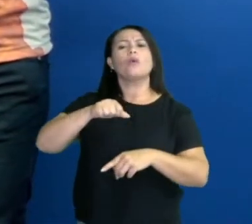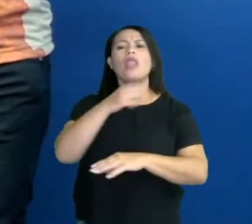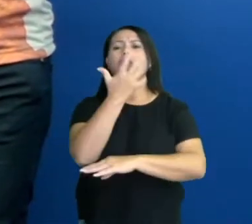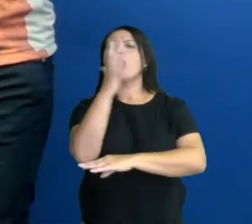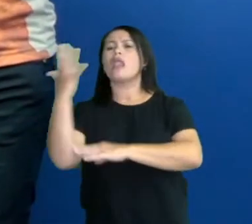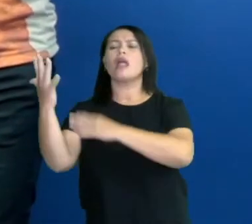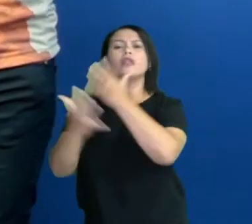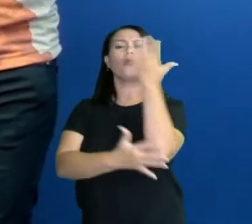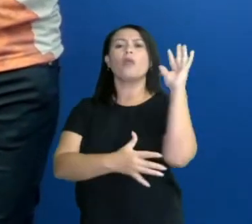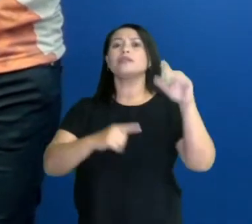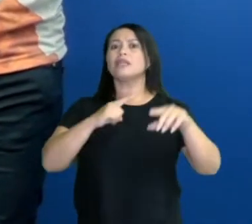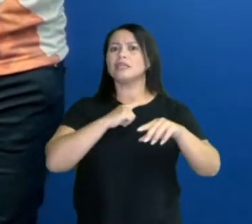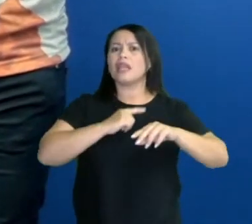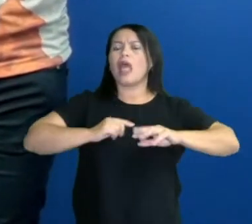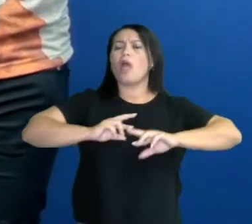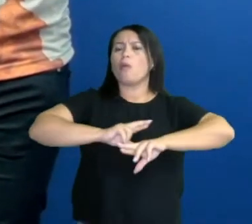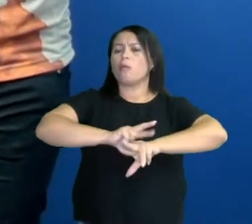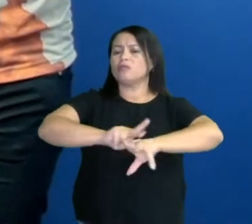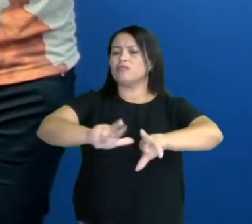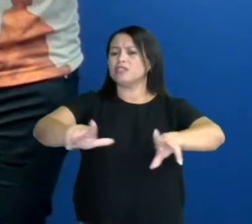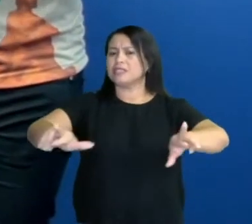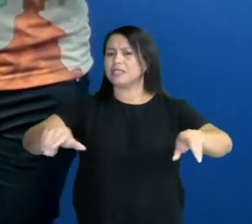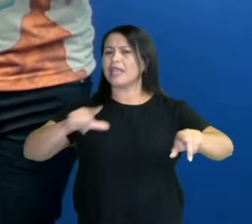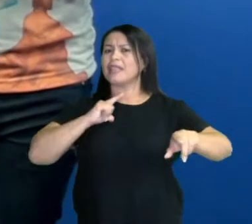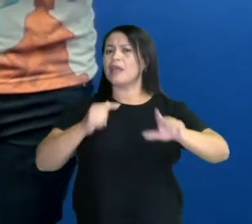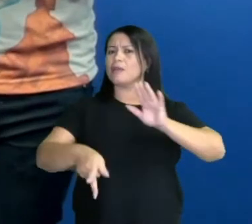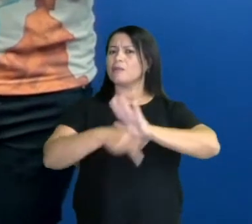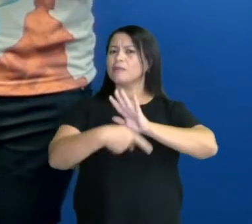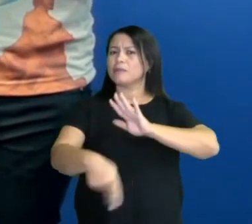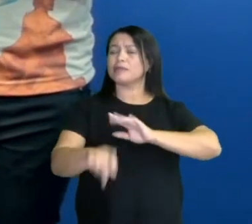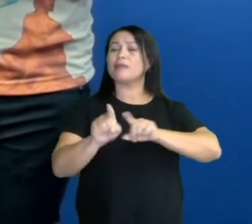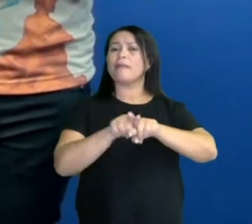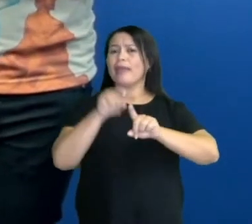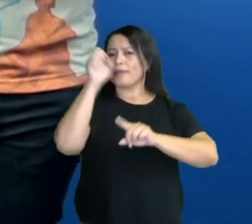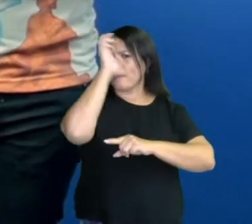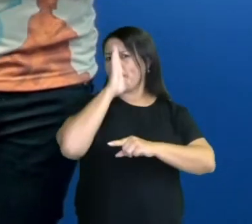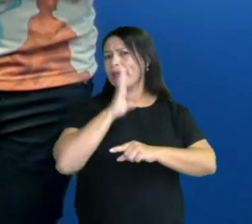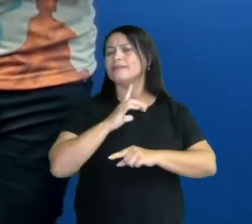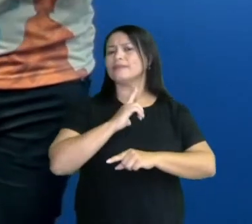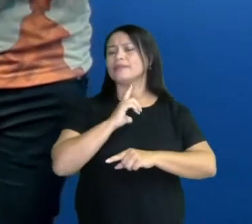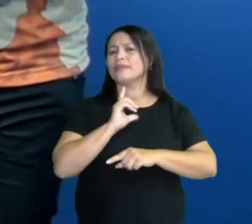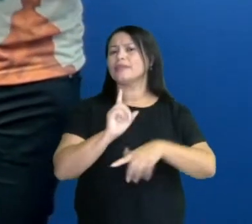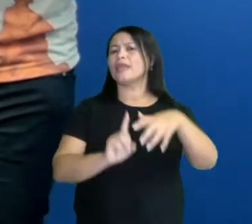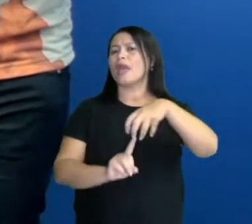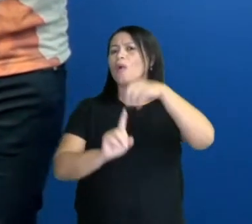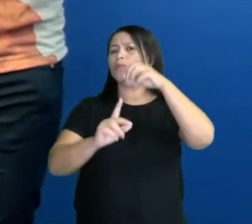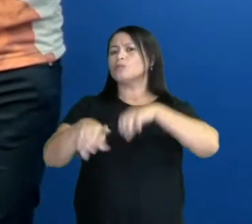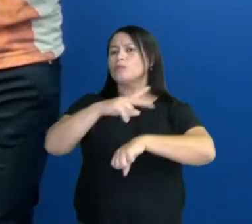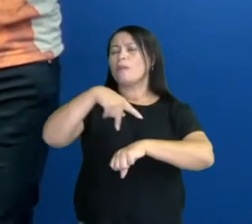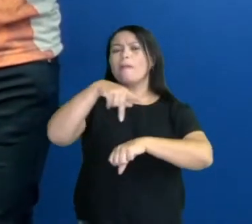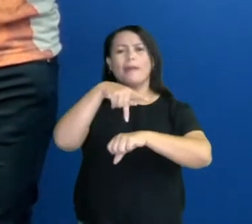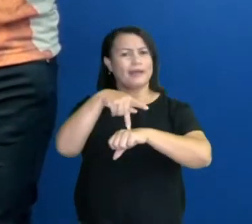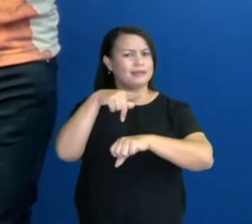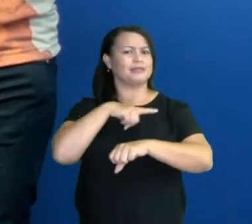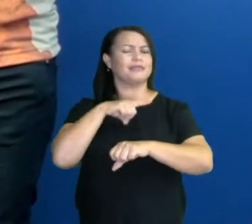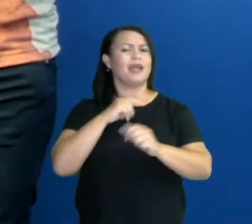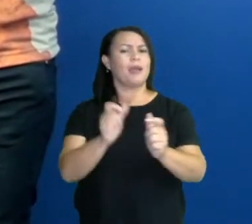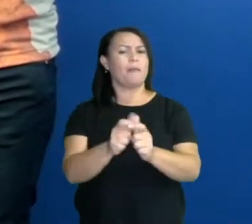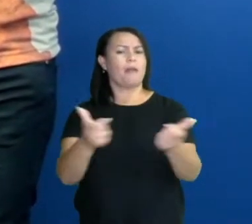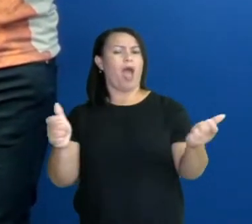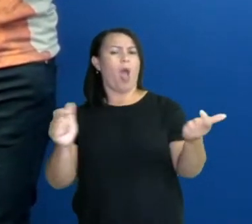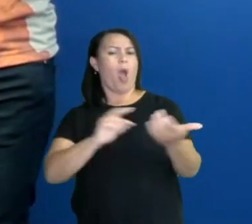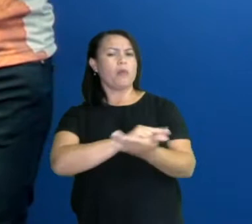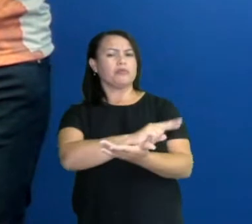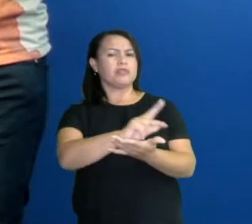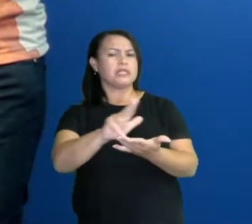uma biodiversidade enorme, especialmente no Brasil, né? Um dos países onde existe a maior biodiversidade